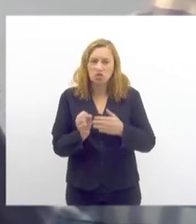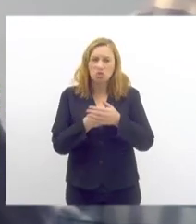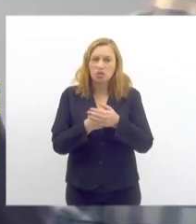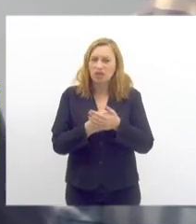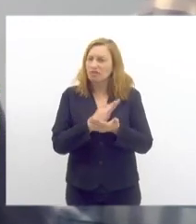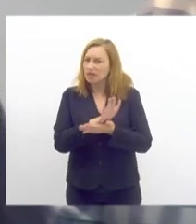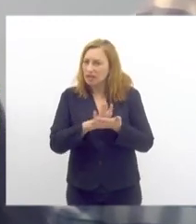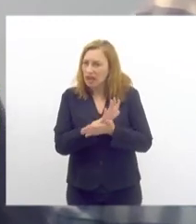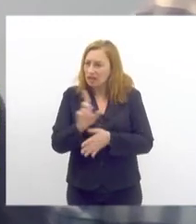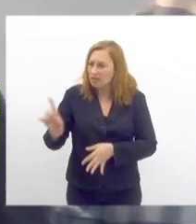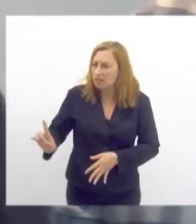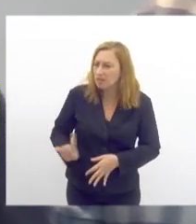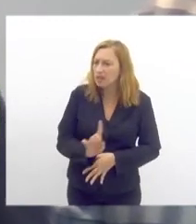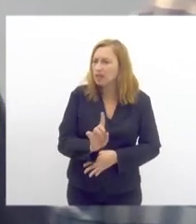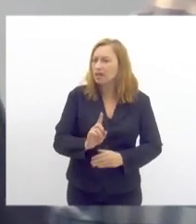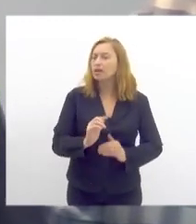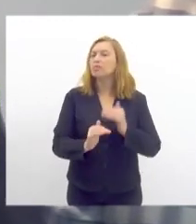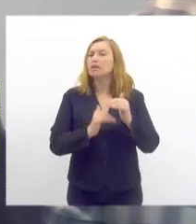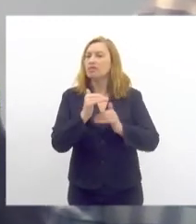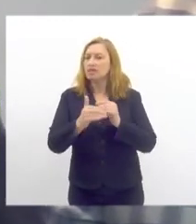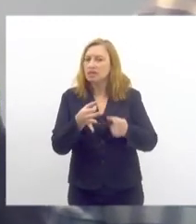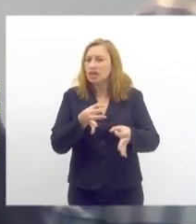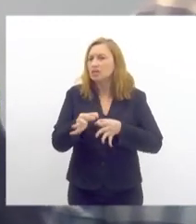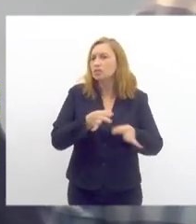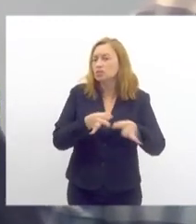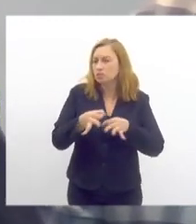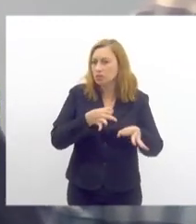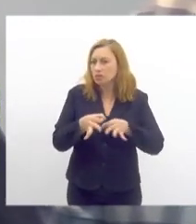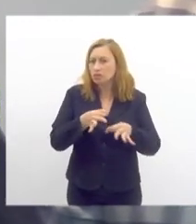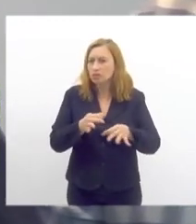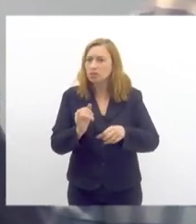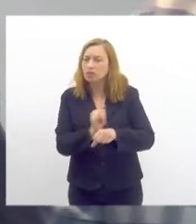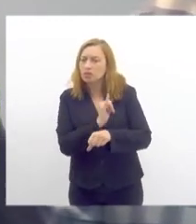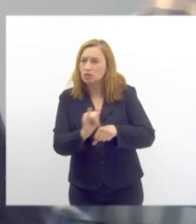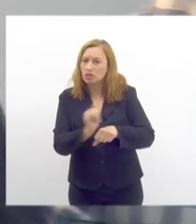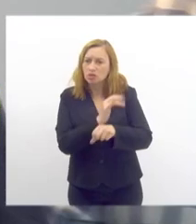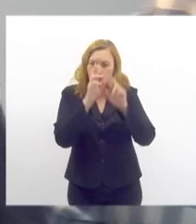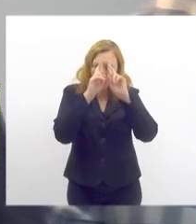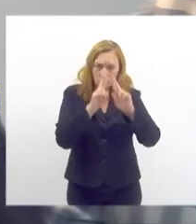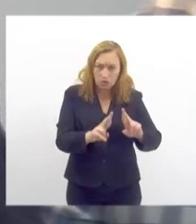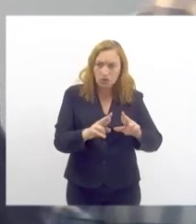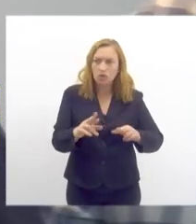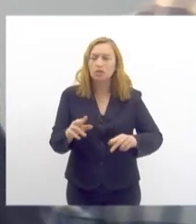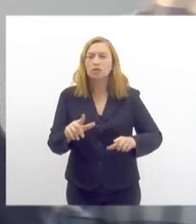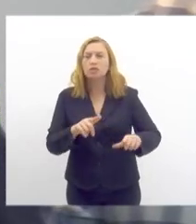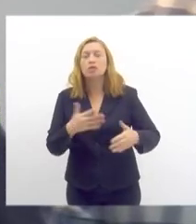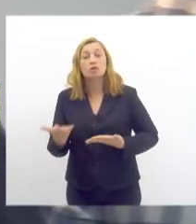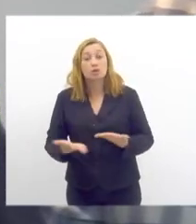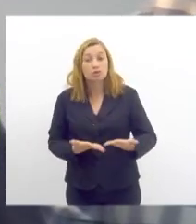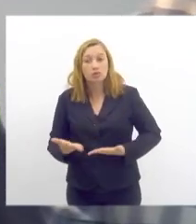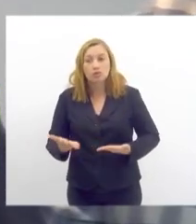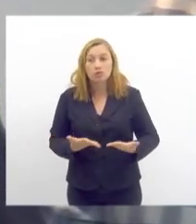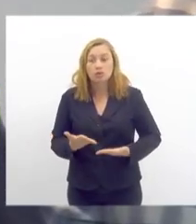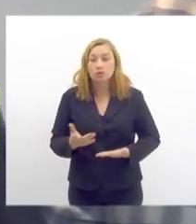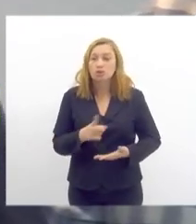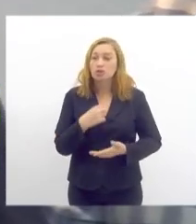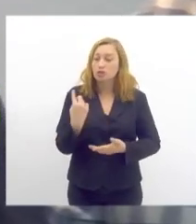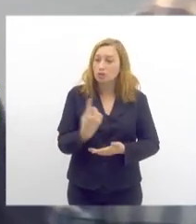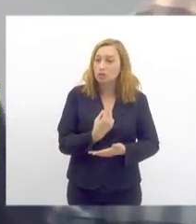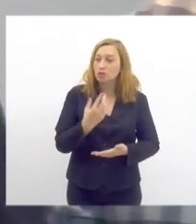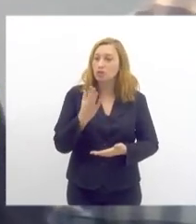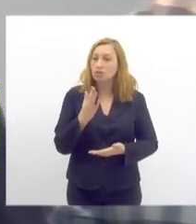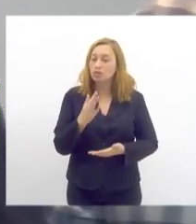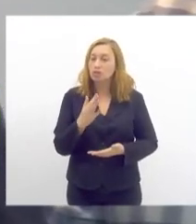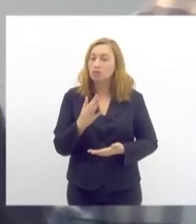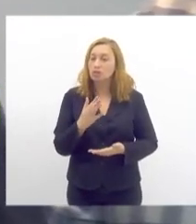liminar, viemos aqui para avançar no plano, nas tratativas no plano, com o maior respeito ao servidor. E nós tratamos o